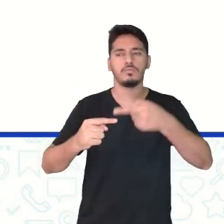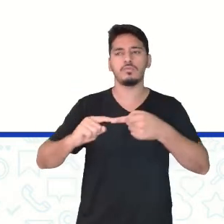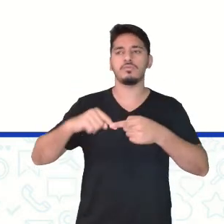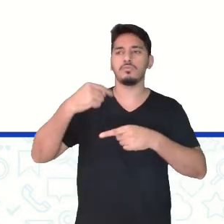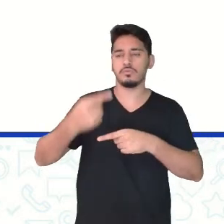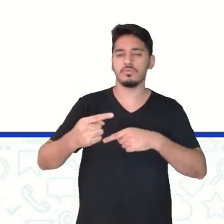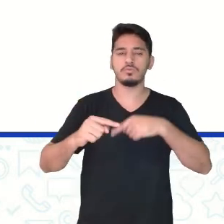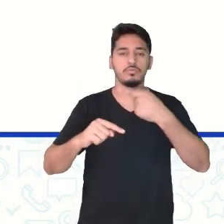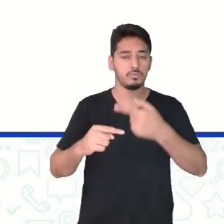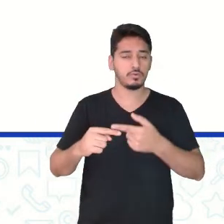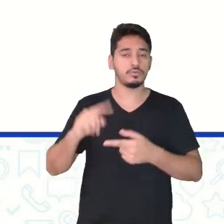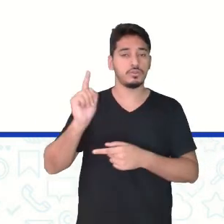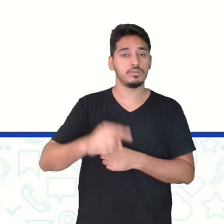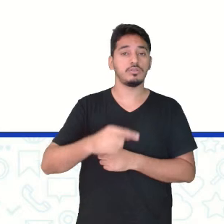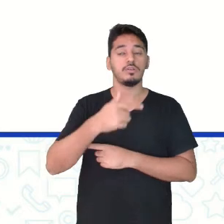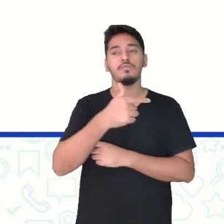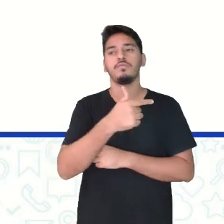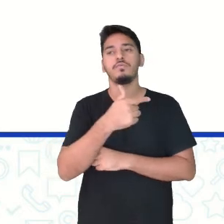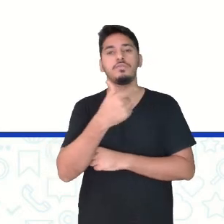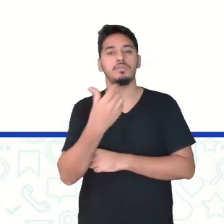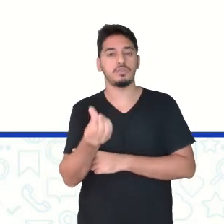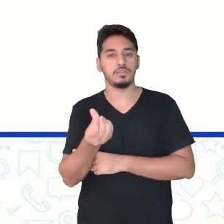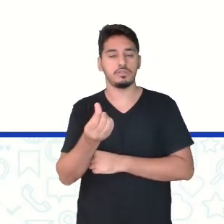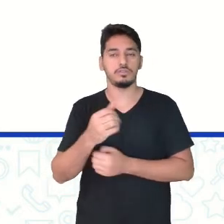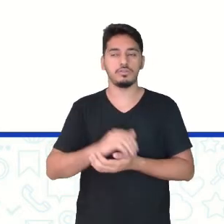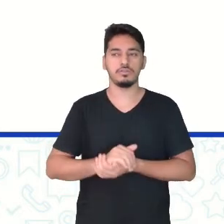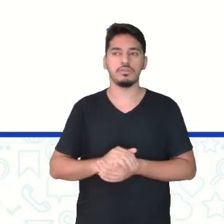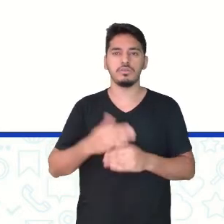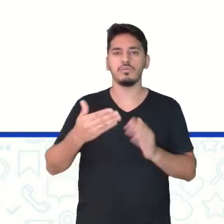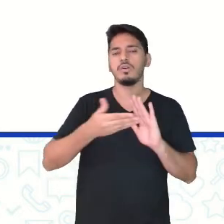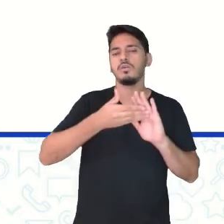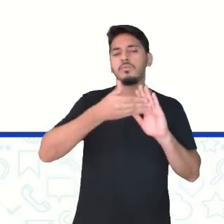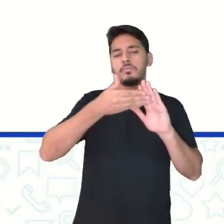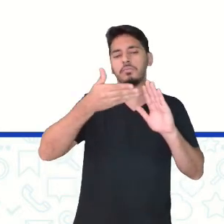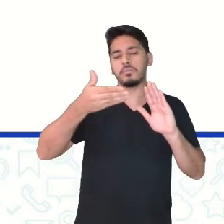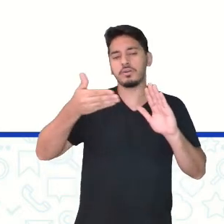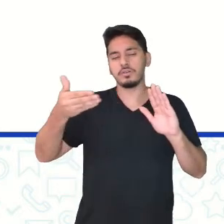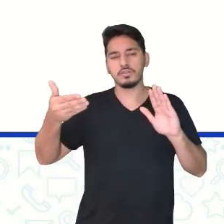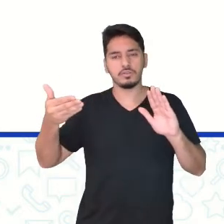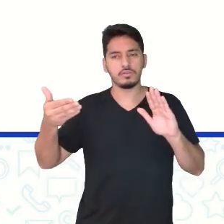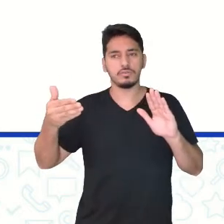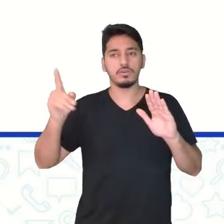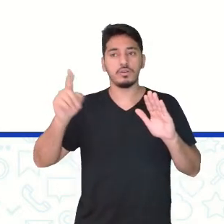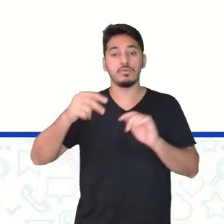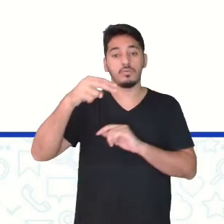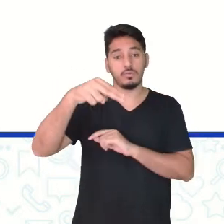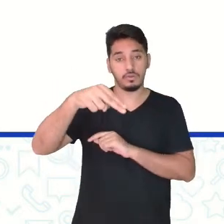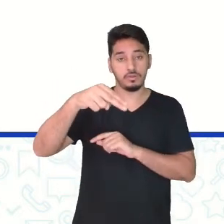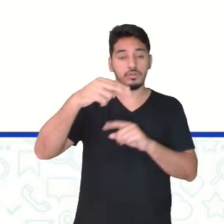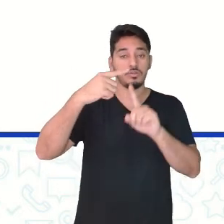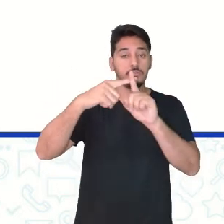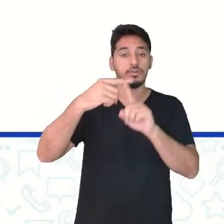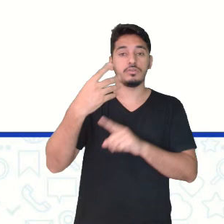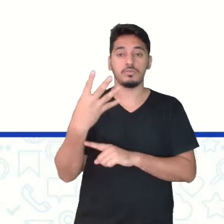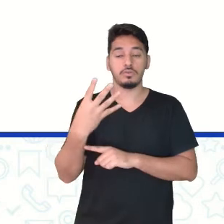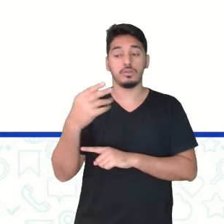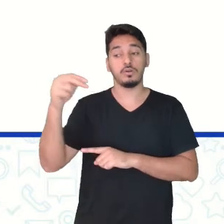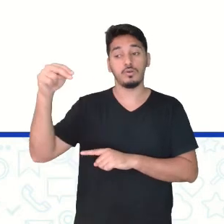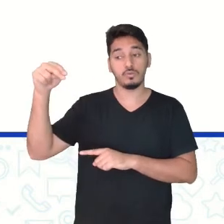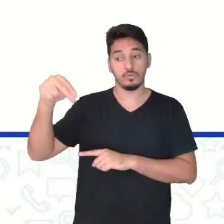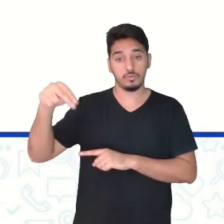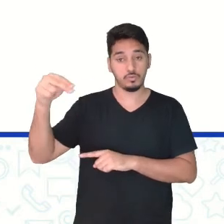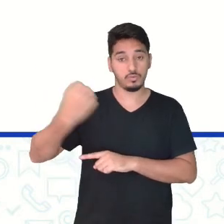mais 4, 26. Mas não precisa. Qual é o padrão que existe aí? É o n mais 4, é o número